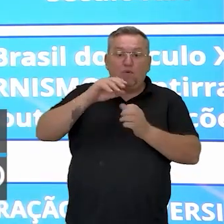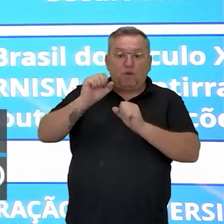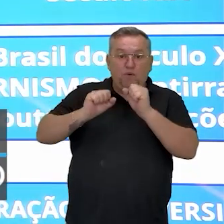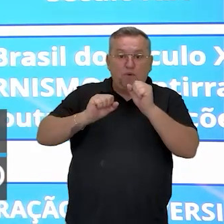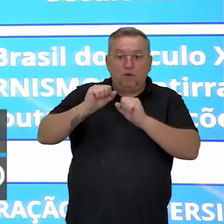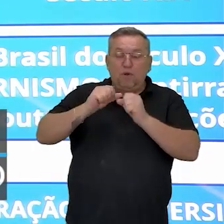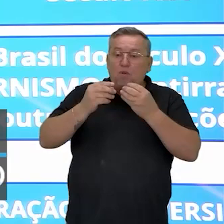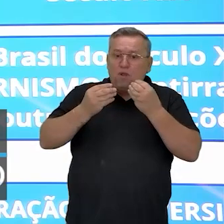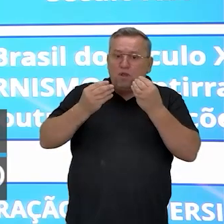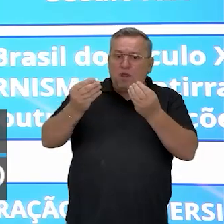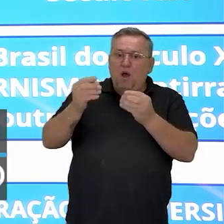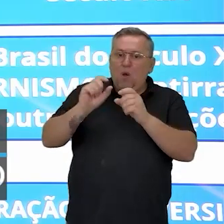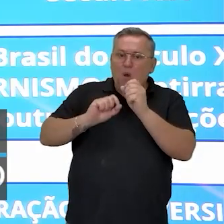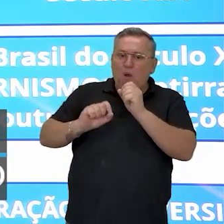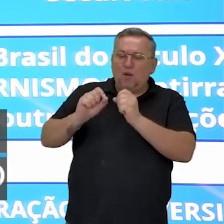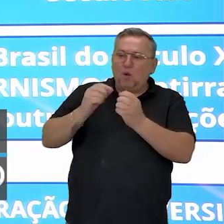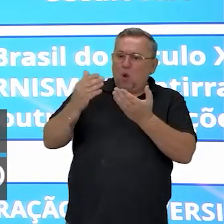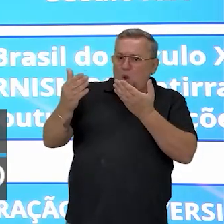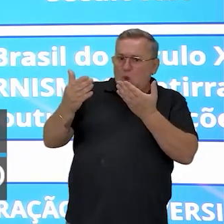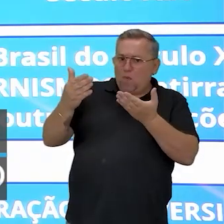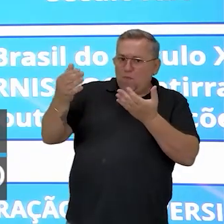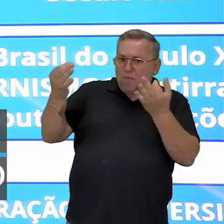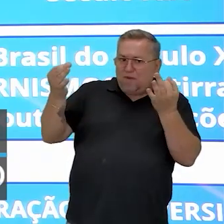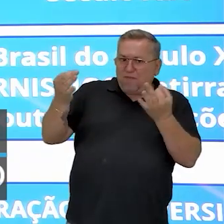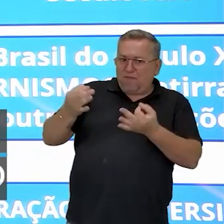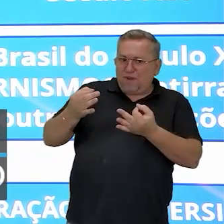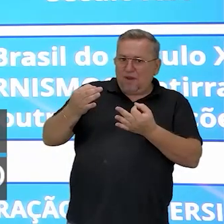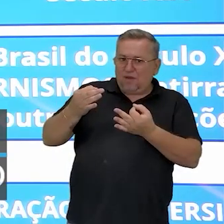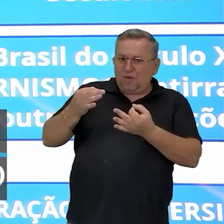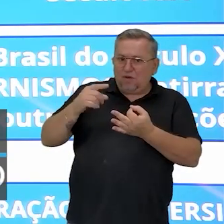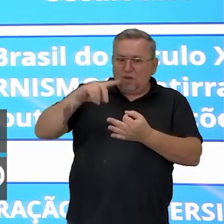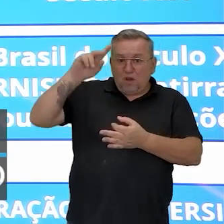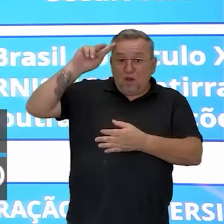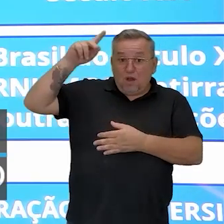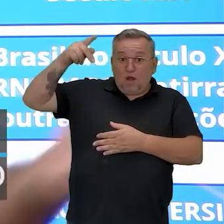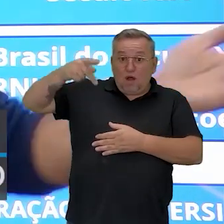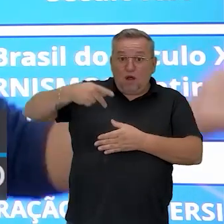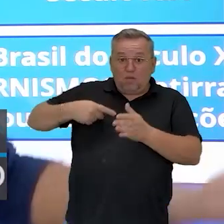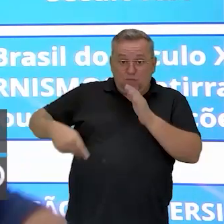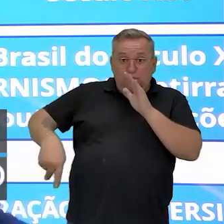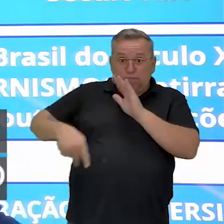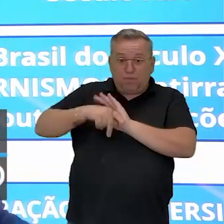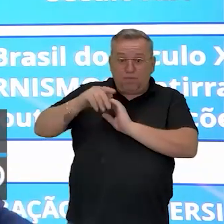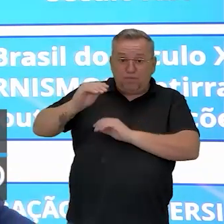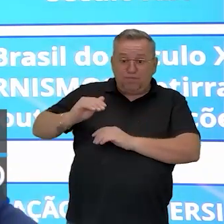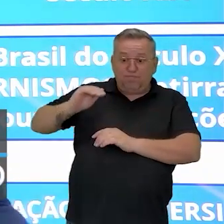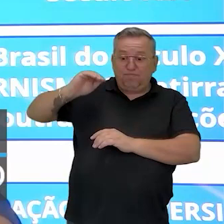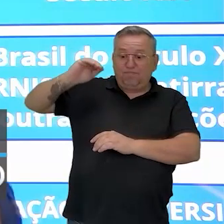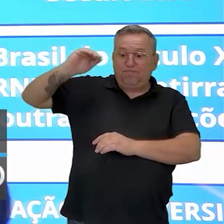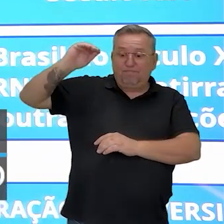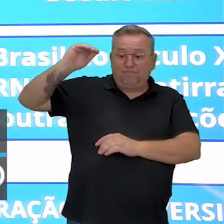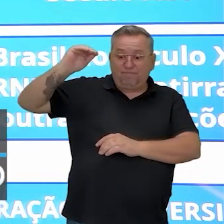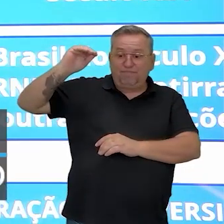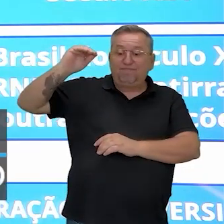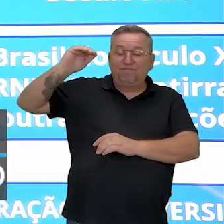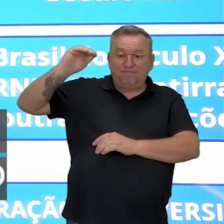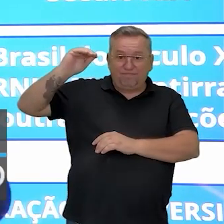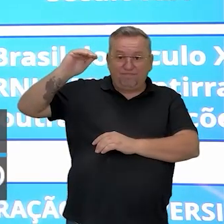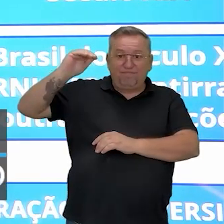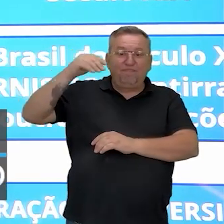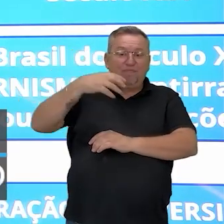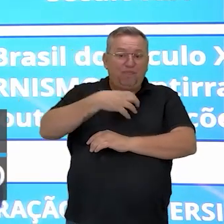dava a eles o parâmetro local de se autocondizerem superiores. Esse tipo